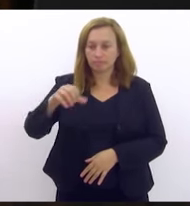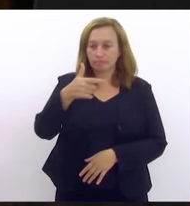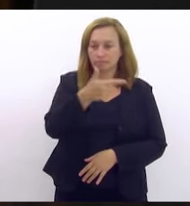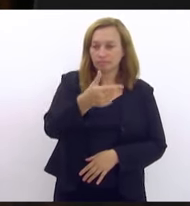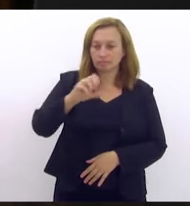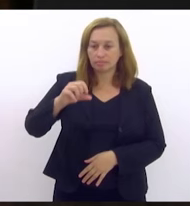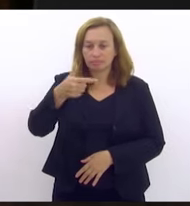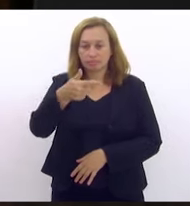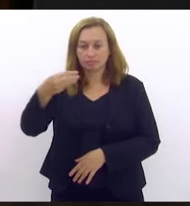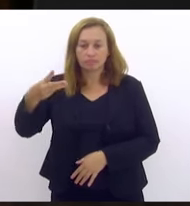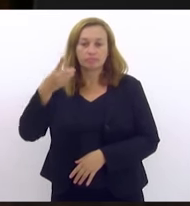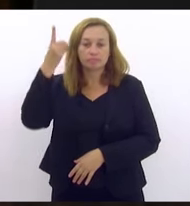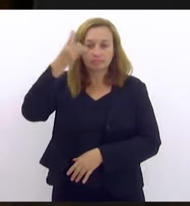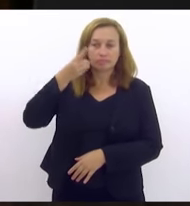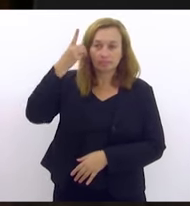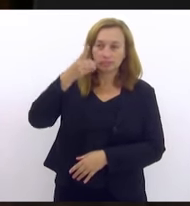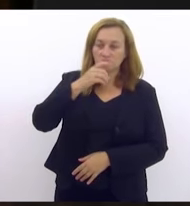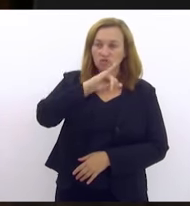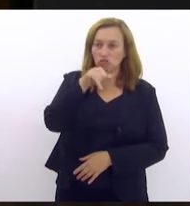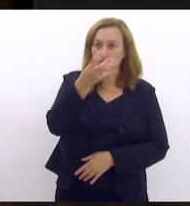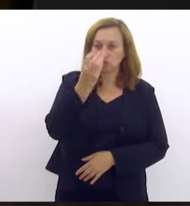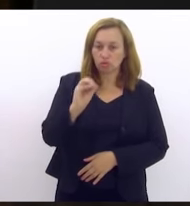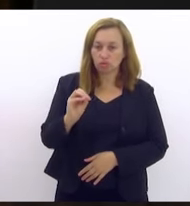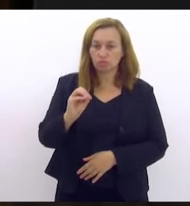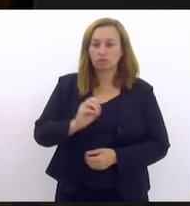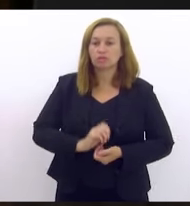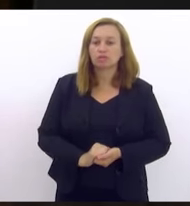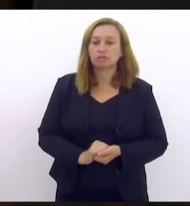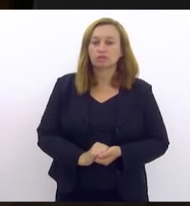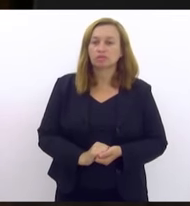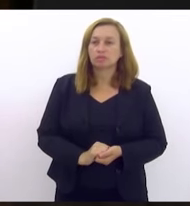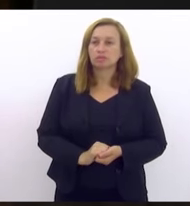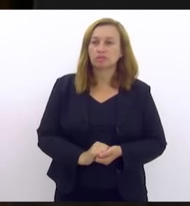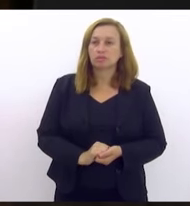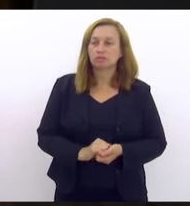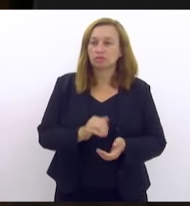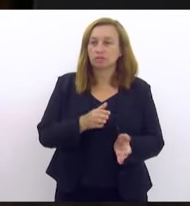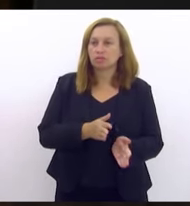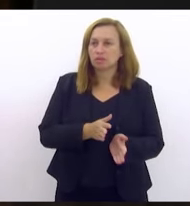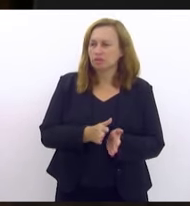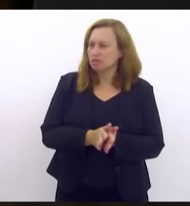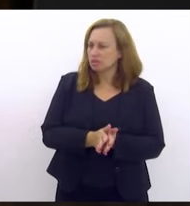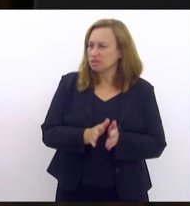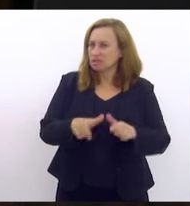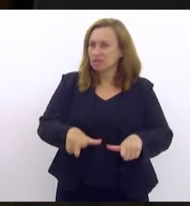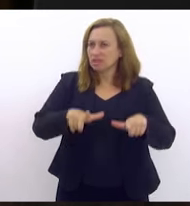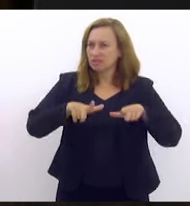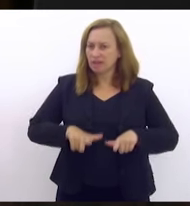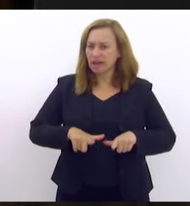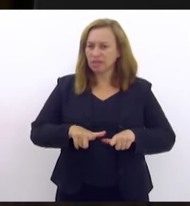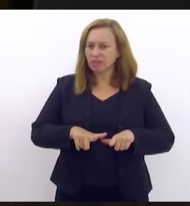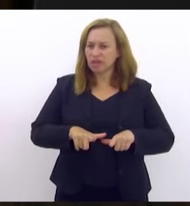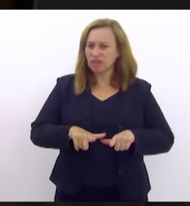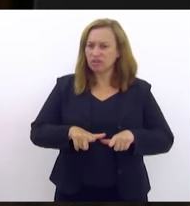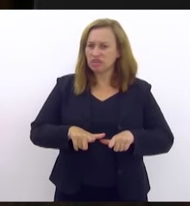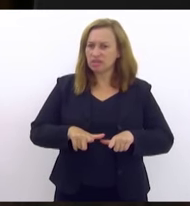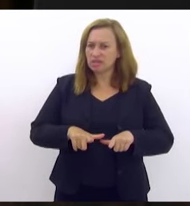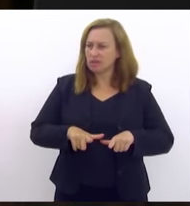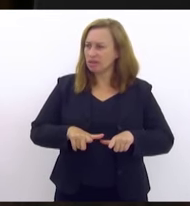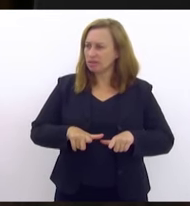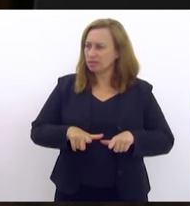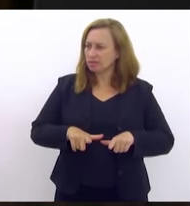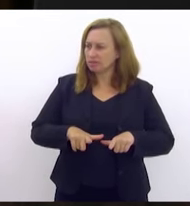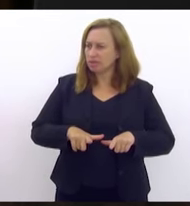1769/2023, de autoria do deputado Júlio Rocha, que dispõe sobre a emissão bilíngue de certificado histórico escolar no Estado do